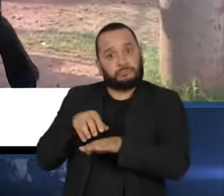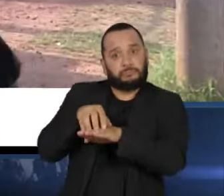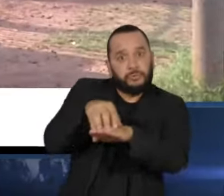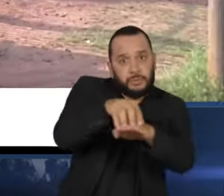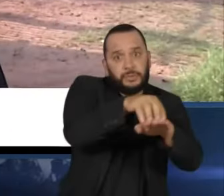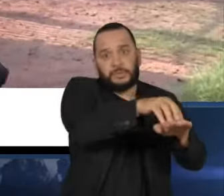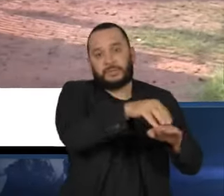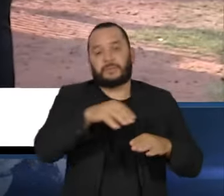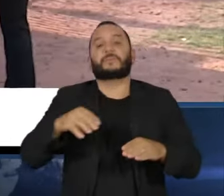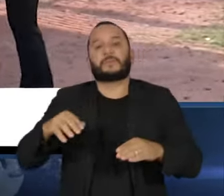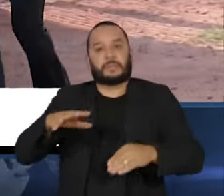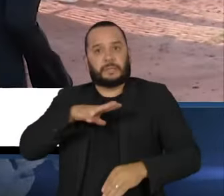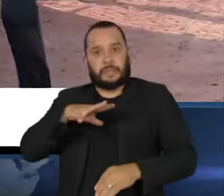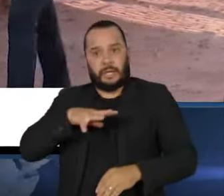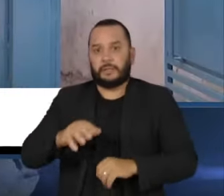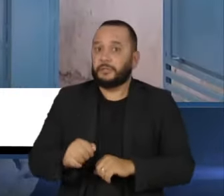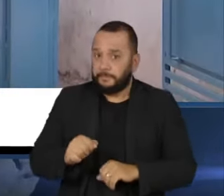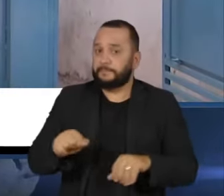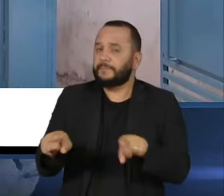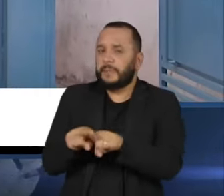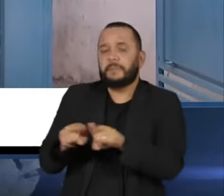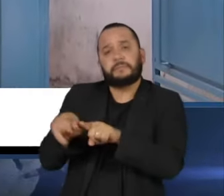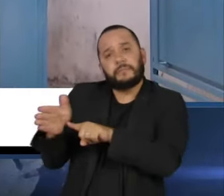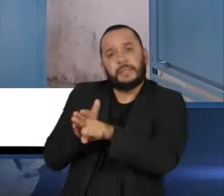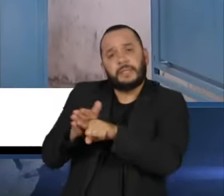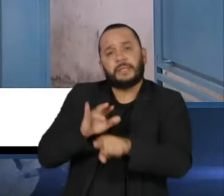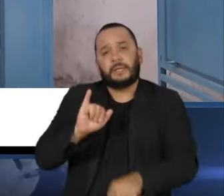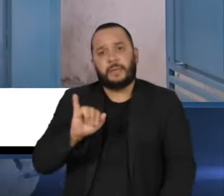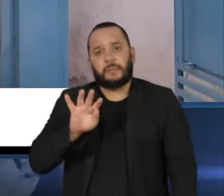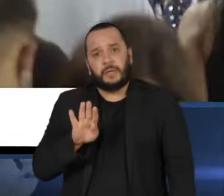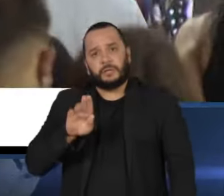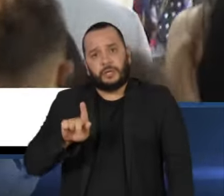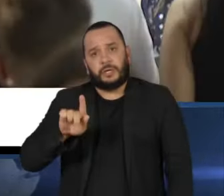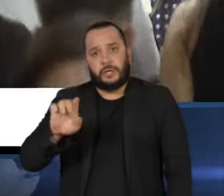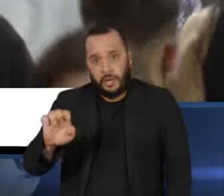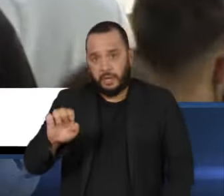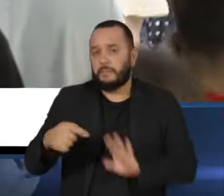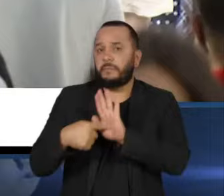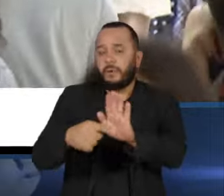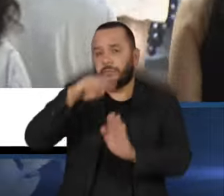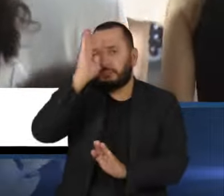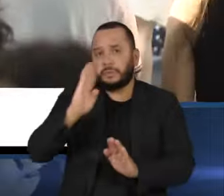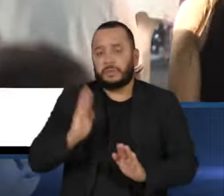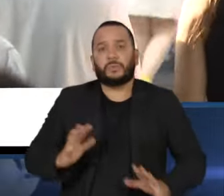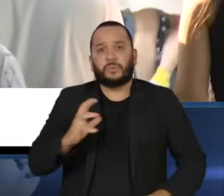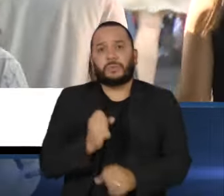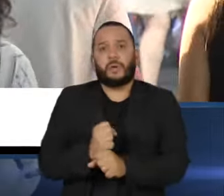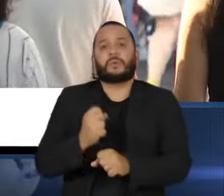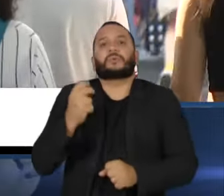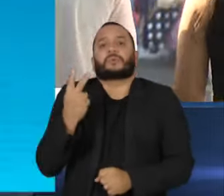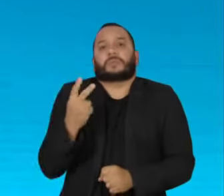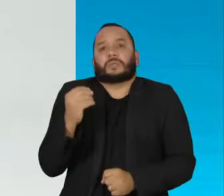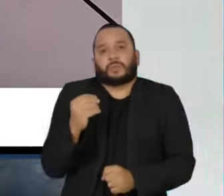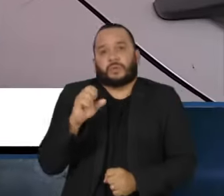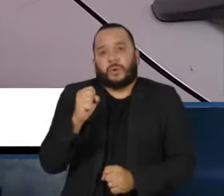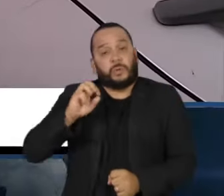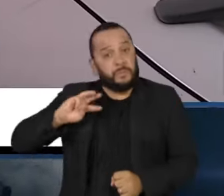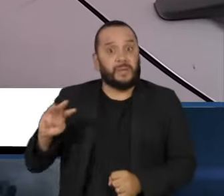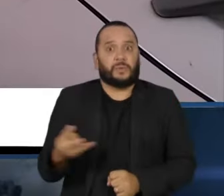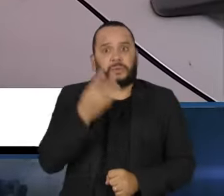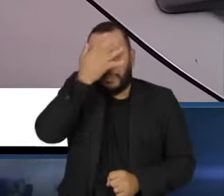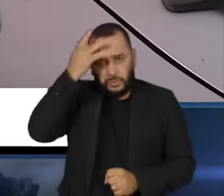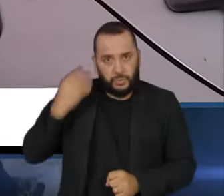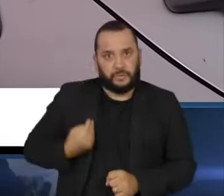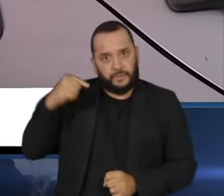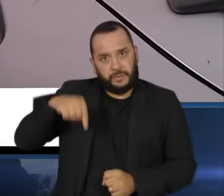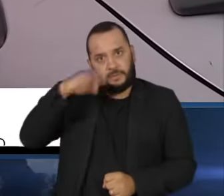Com atraso de 2 anos, prévia do censo do IBGE aponta que Brasil tem quase 208 milhões de habitantes. O valor